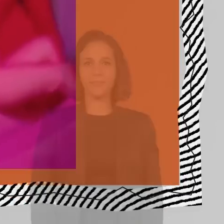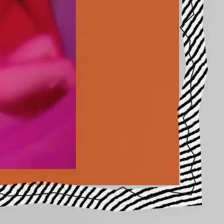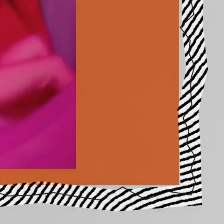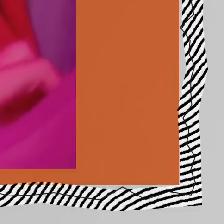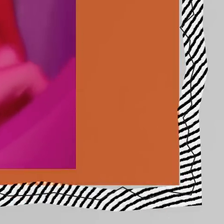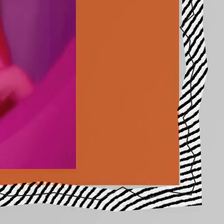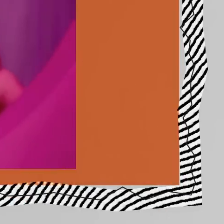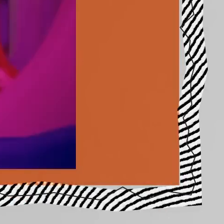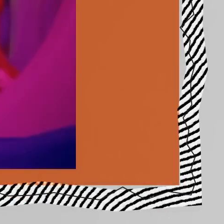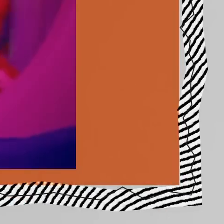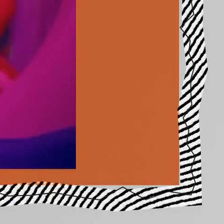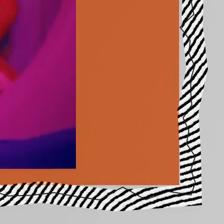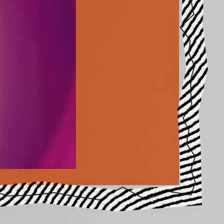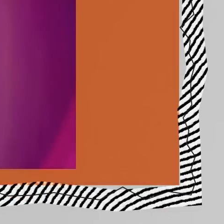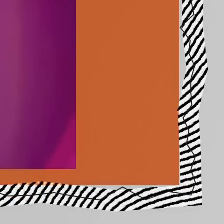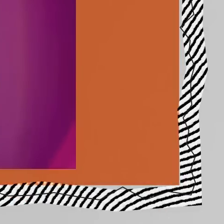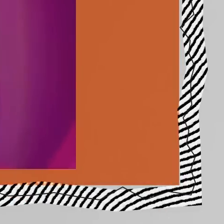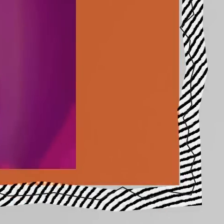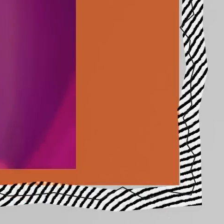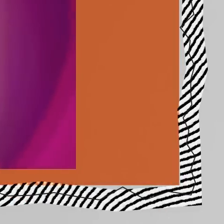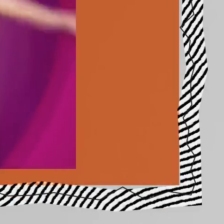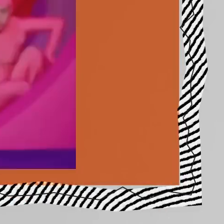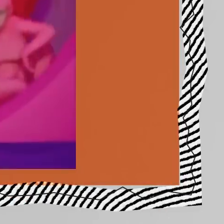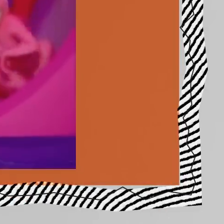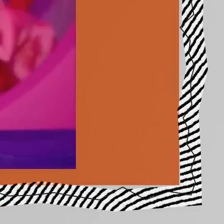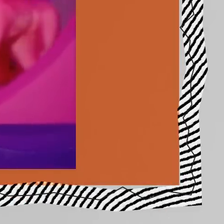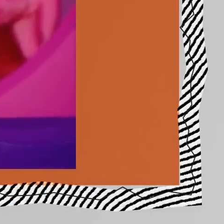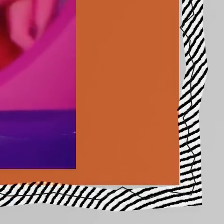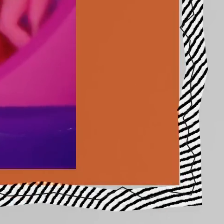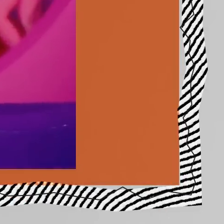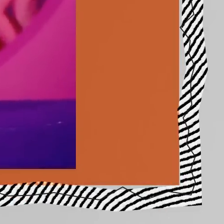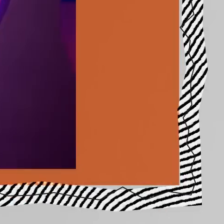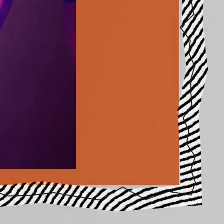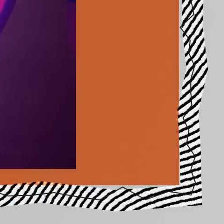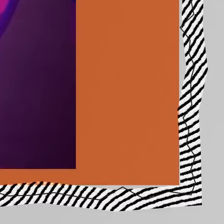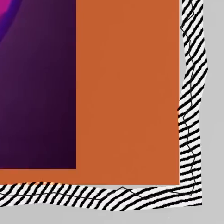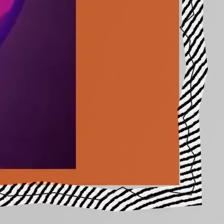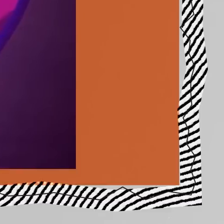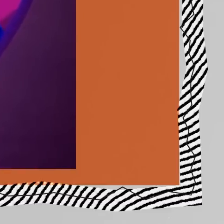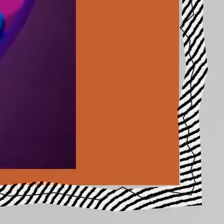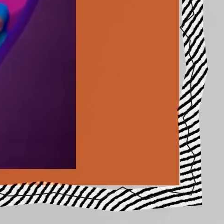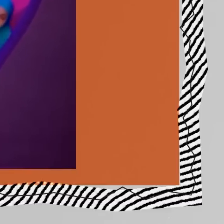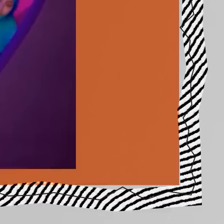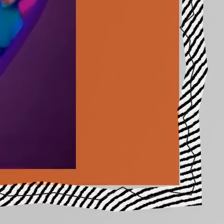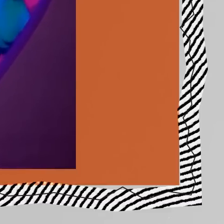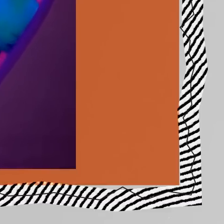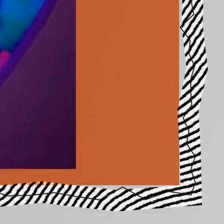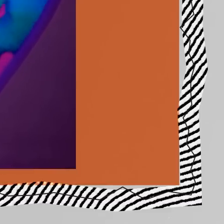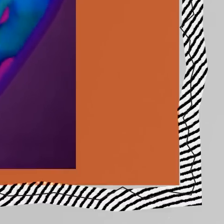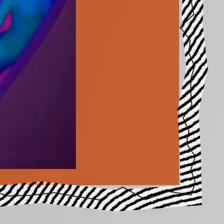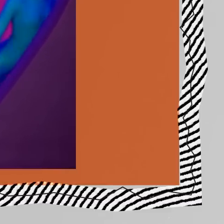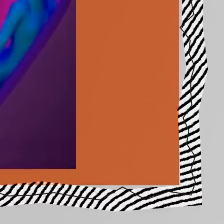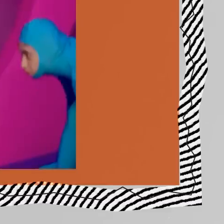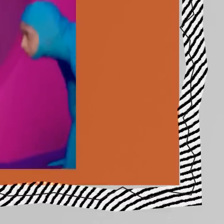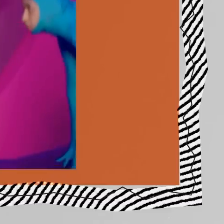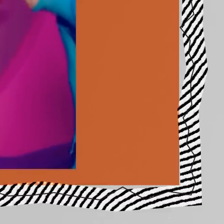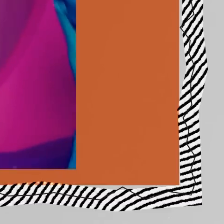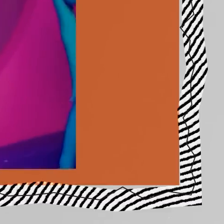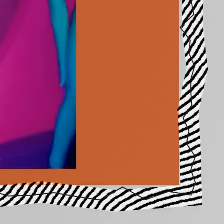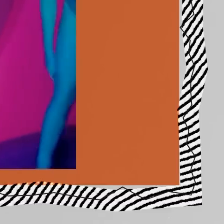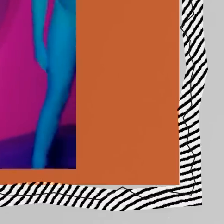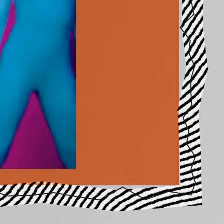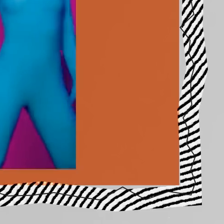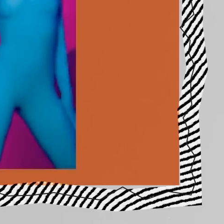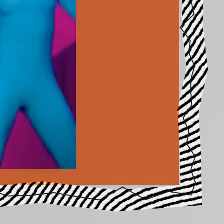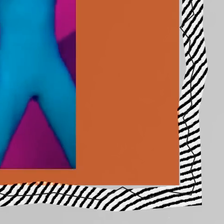pode ficar, só que sem machucar. Nem precisa me perguntar. Eu tava na minha, cê